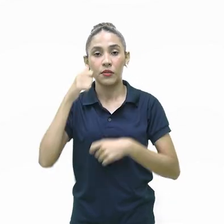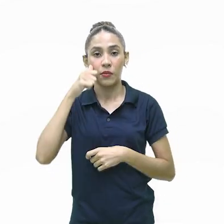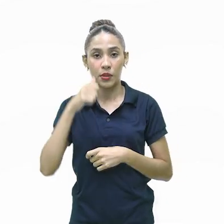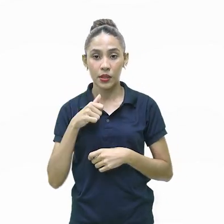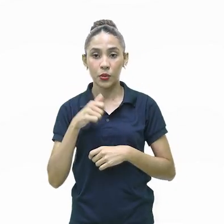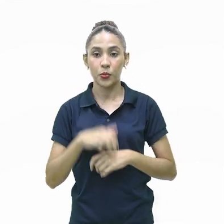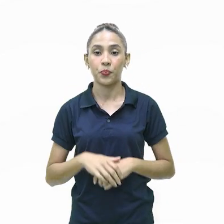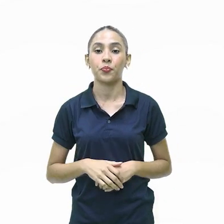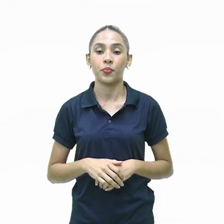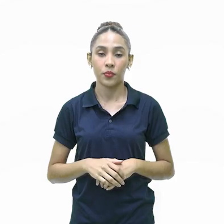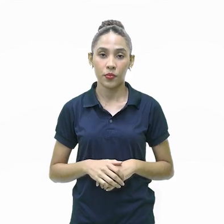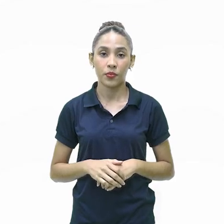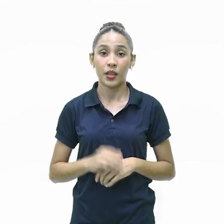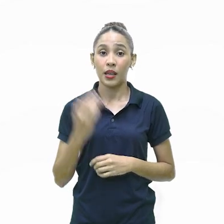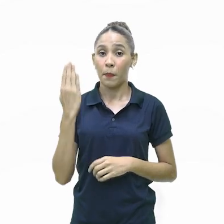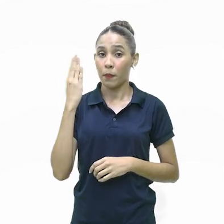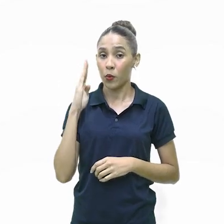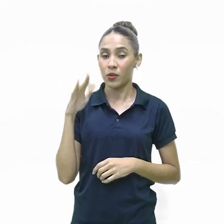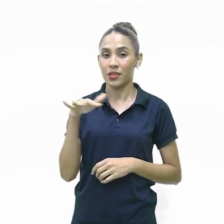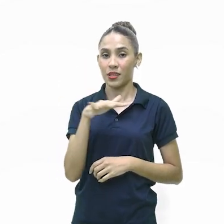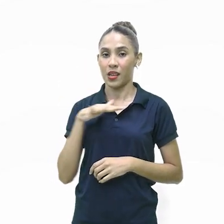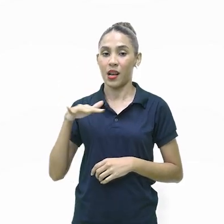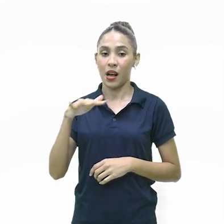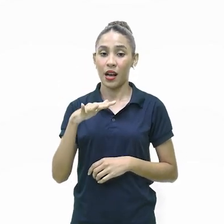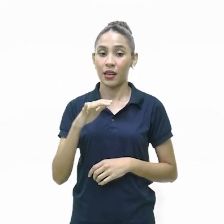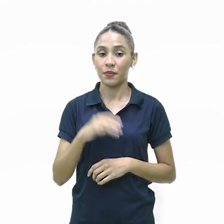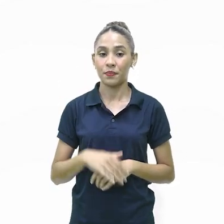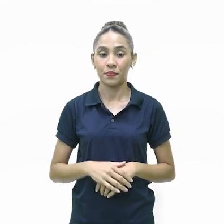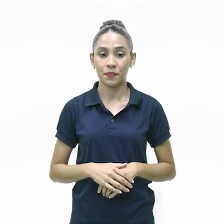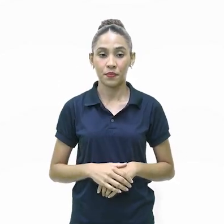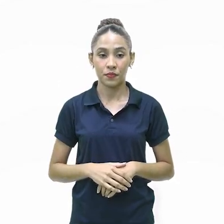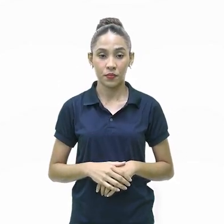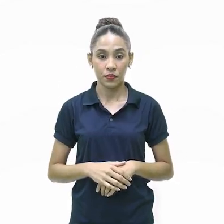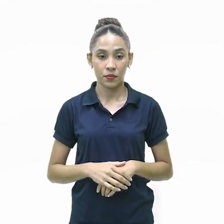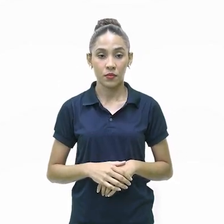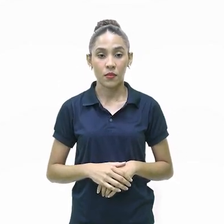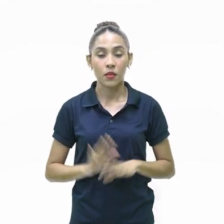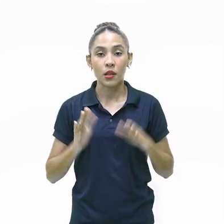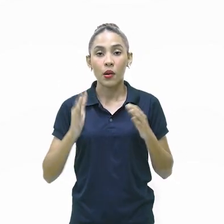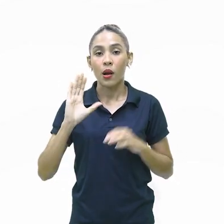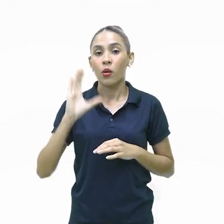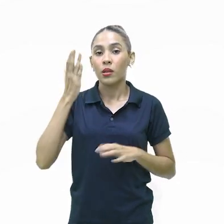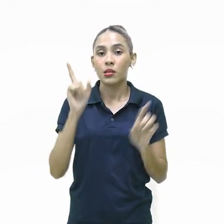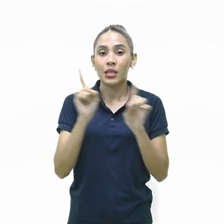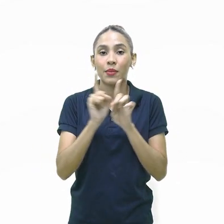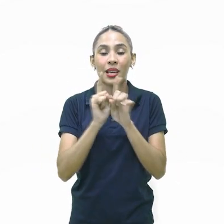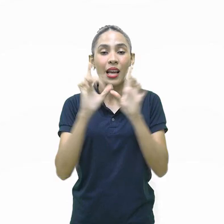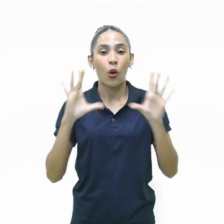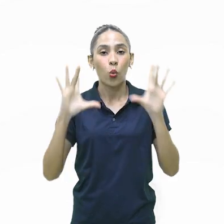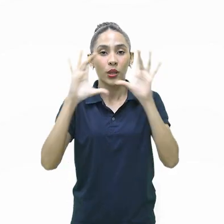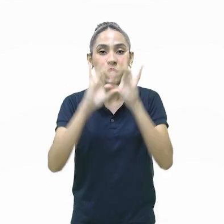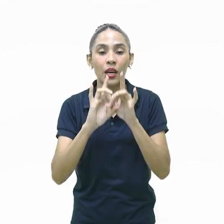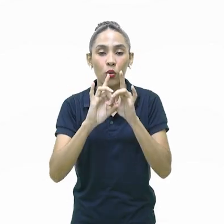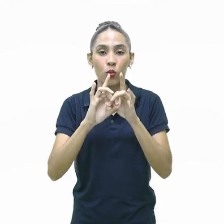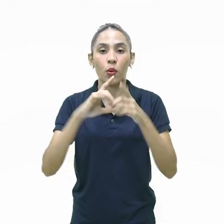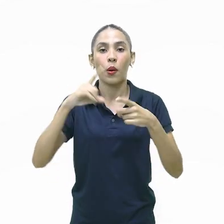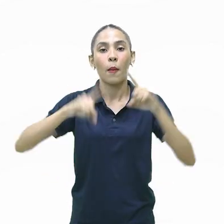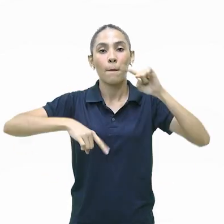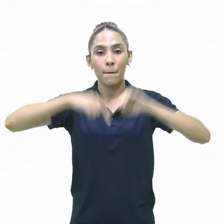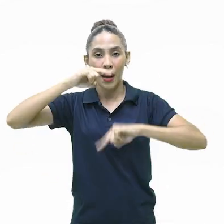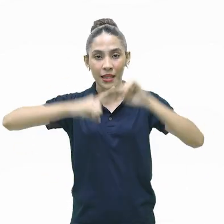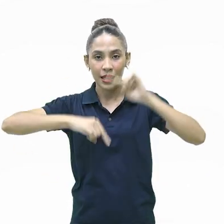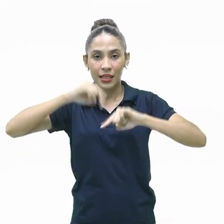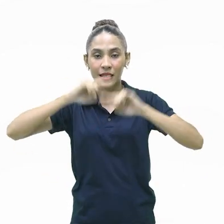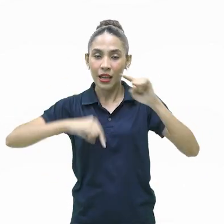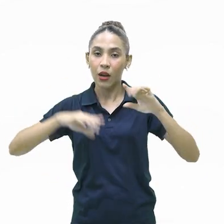sexo feminino, né? Na biologia, desta forma que acontece. E quando ocorre a união desse material, que geralmente é